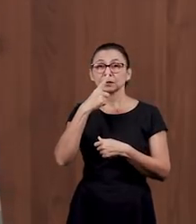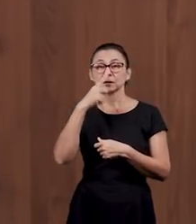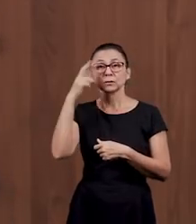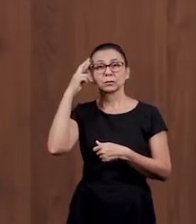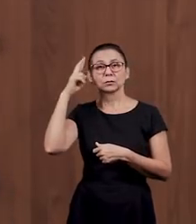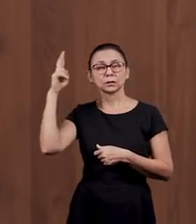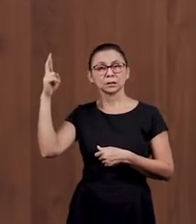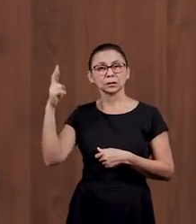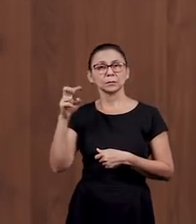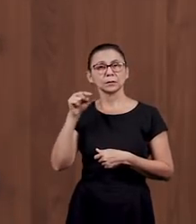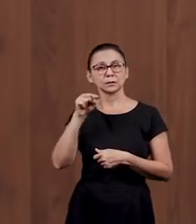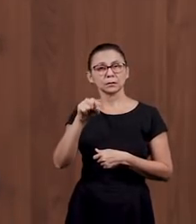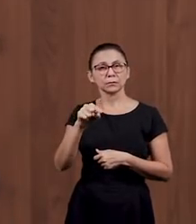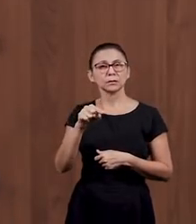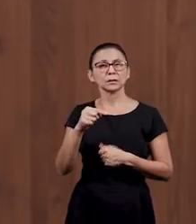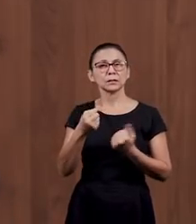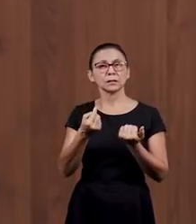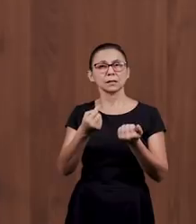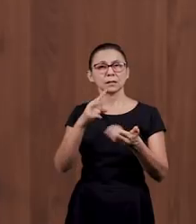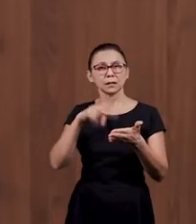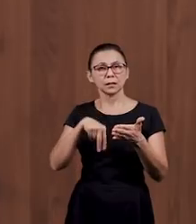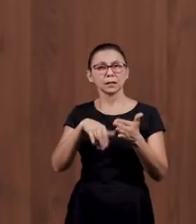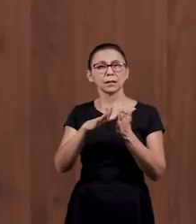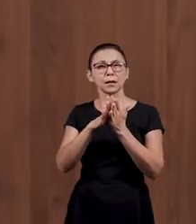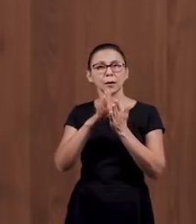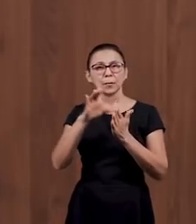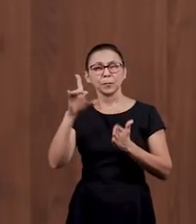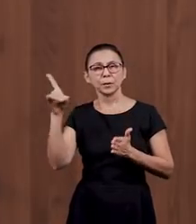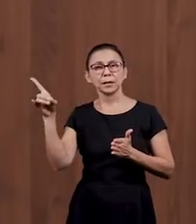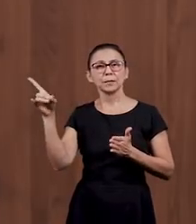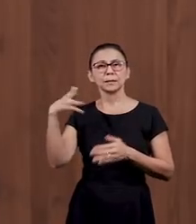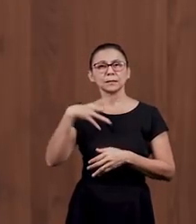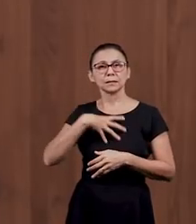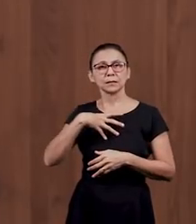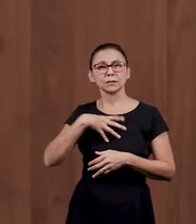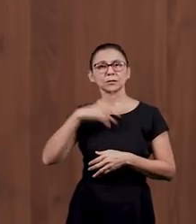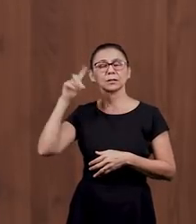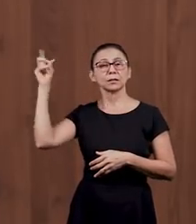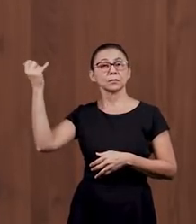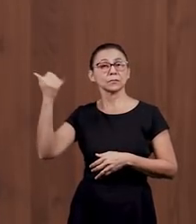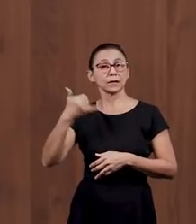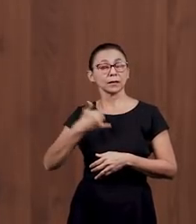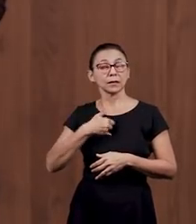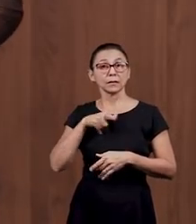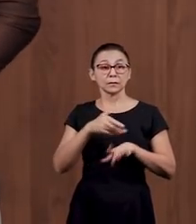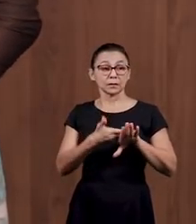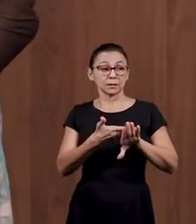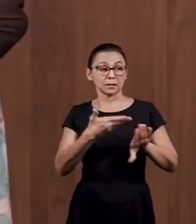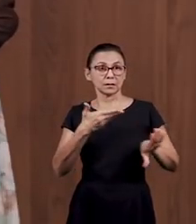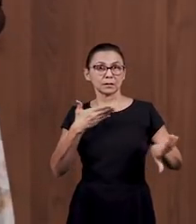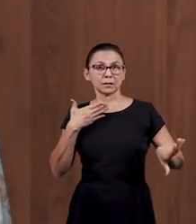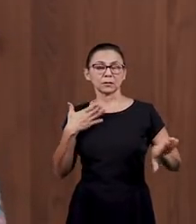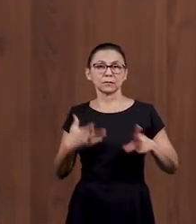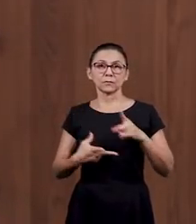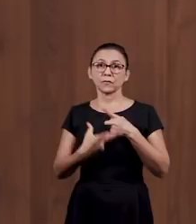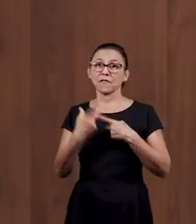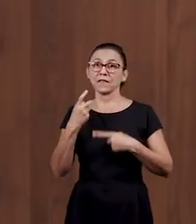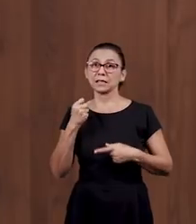você possa, através da palavra e do ouvir do Senhor, ser santificado, para que você seja